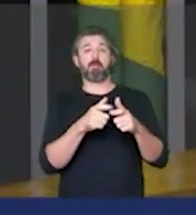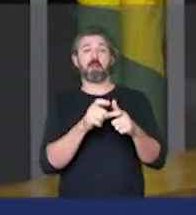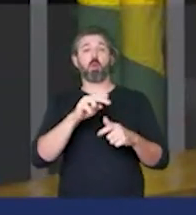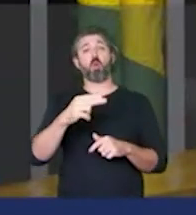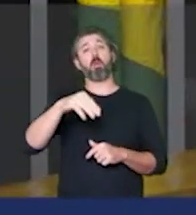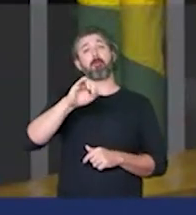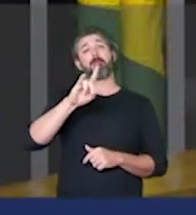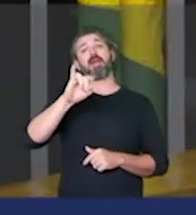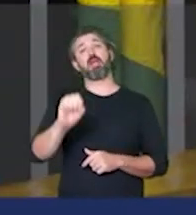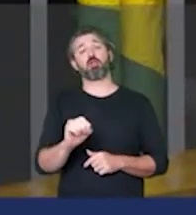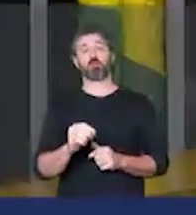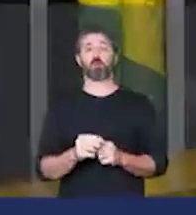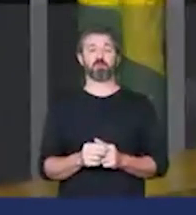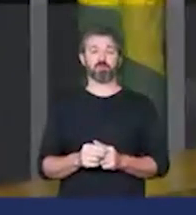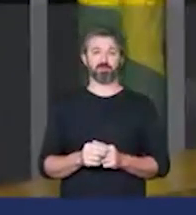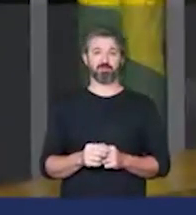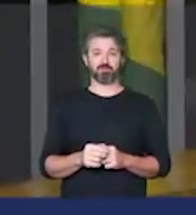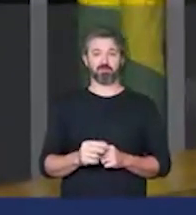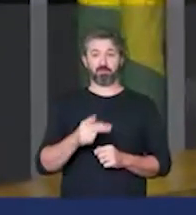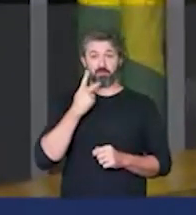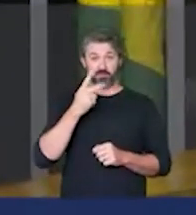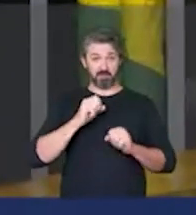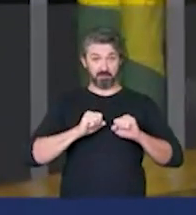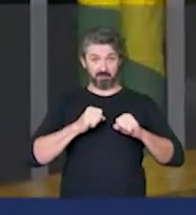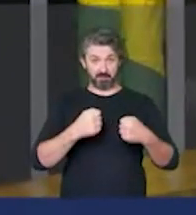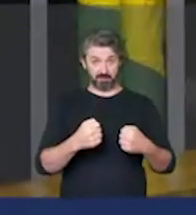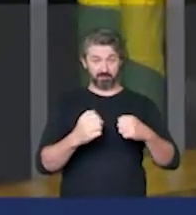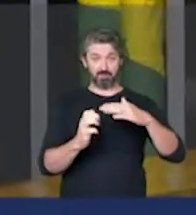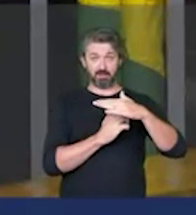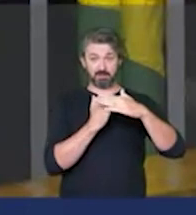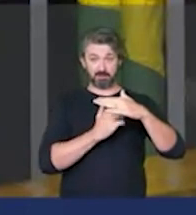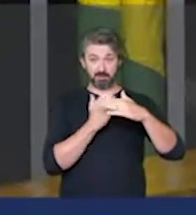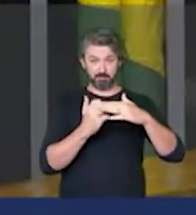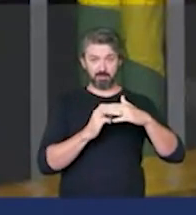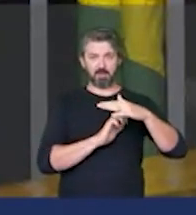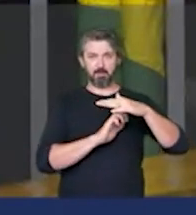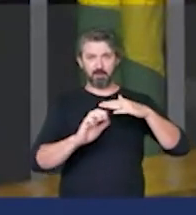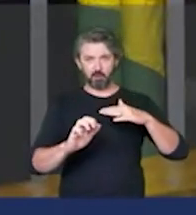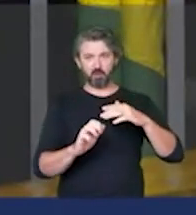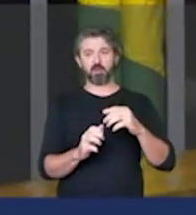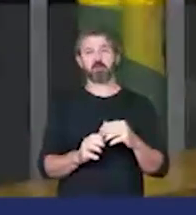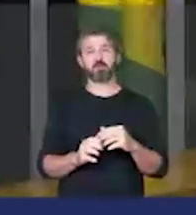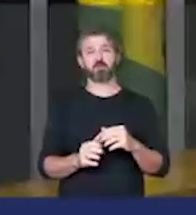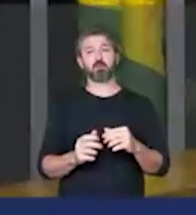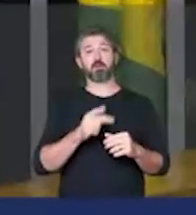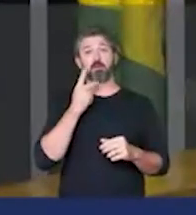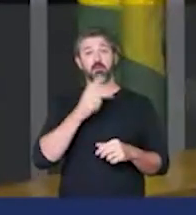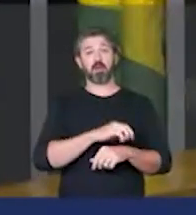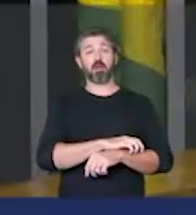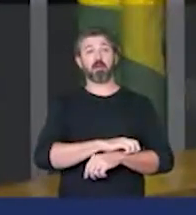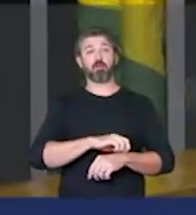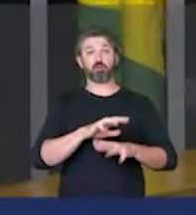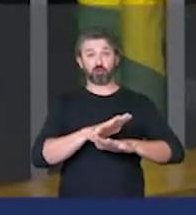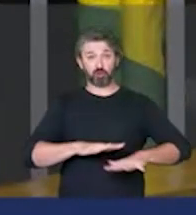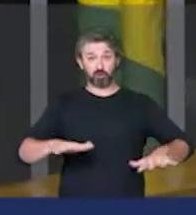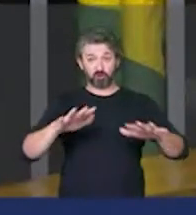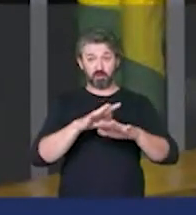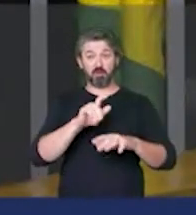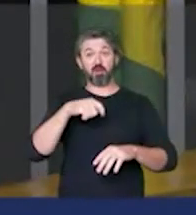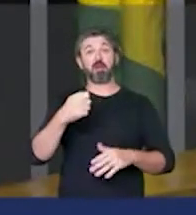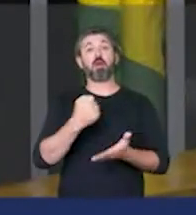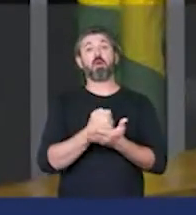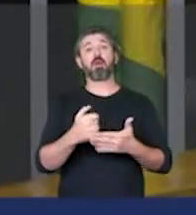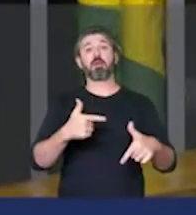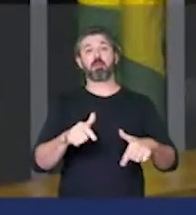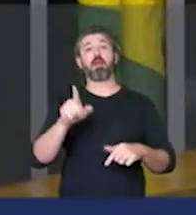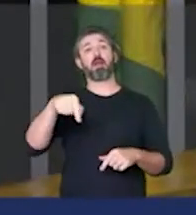são médios empresários. Quando a gente fala aqui da defesa dos empresários, do empreendedorismo, A gente está falando em regra. Quem mais